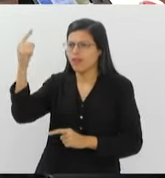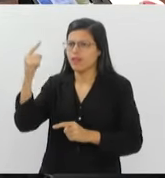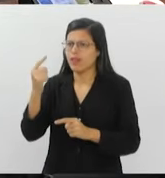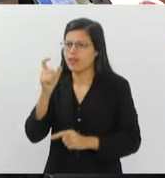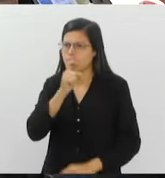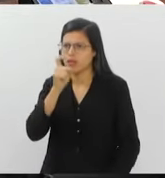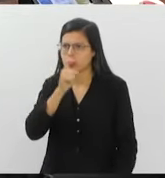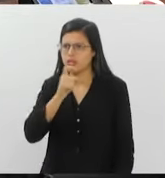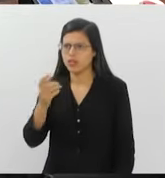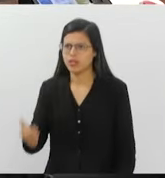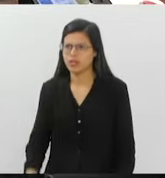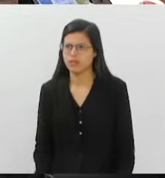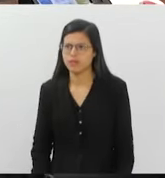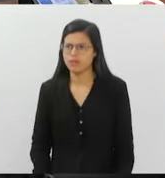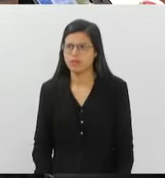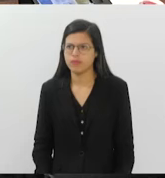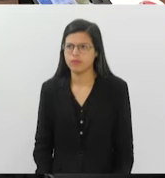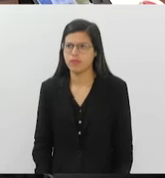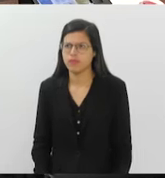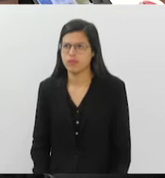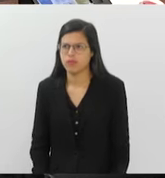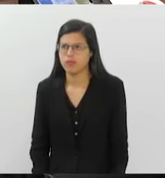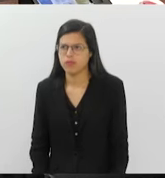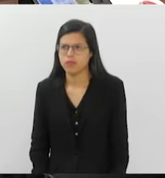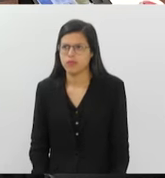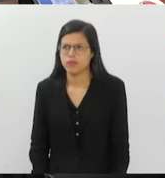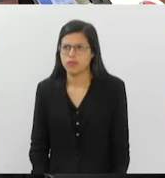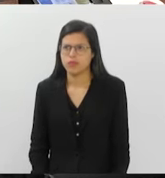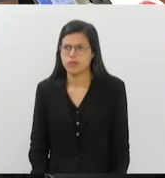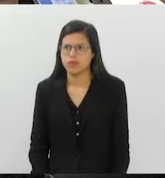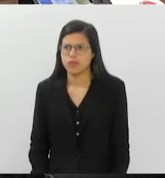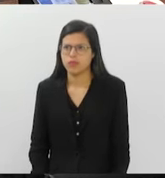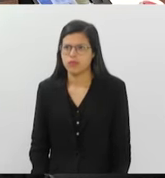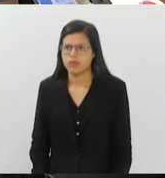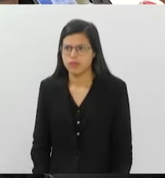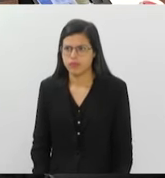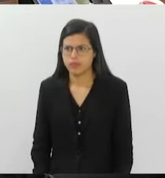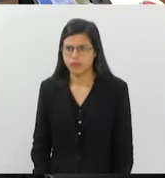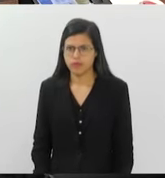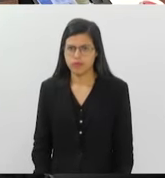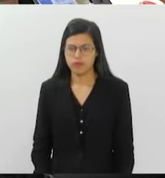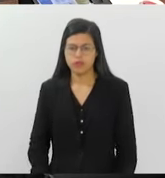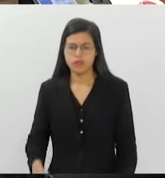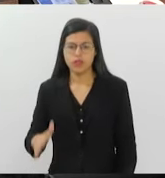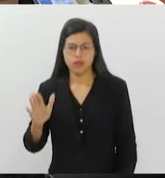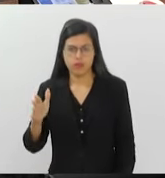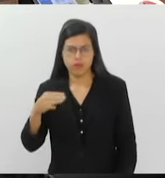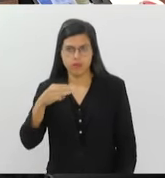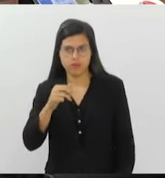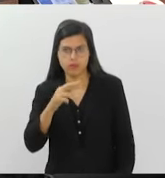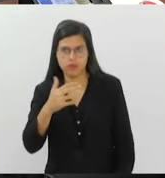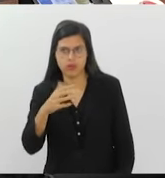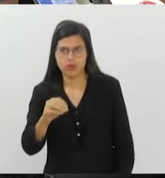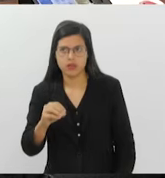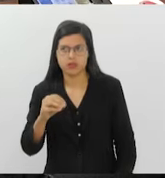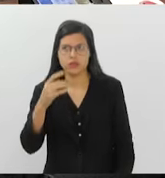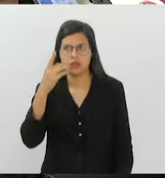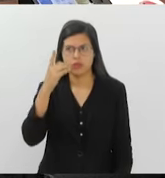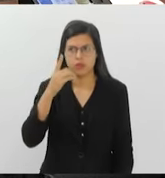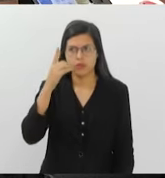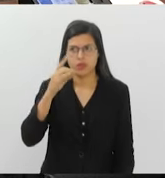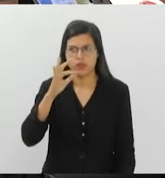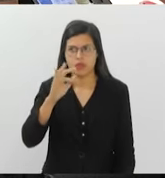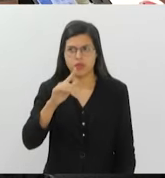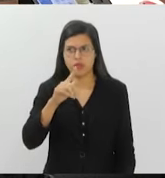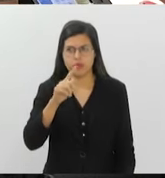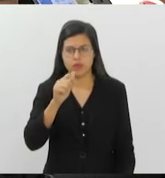não está com o deputado Márcio. Alberto, por gentileza, Vossa Excelência já fez sua posição técnica, o deputado Flávio Serafim também. Vamos dar seguimento. Para